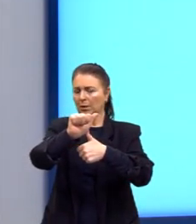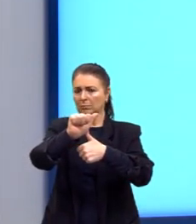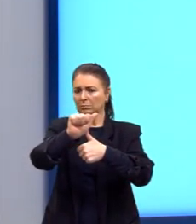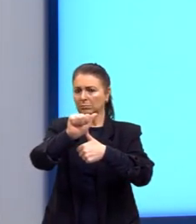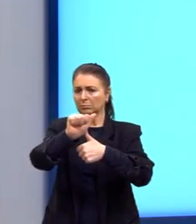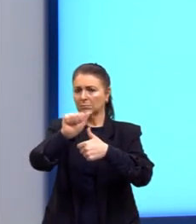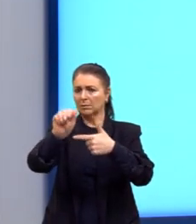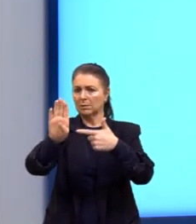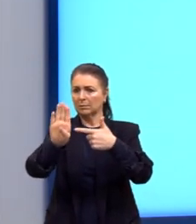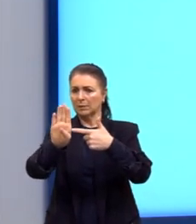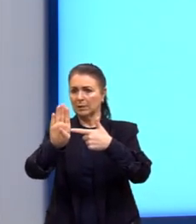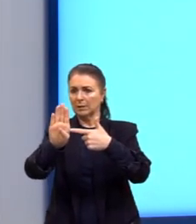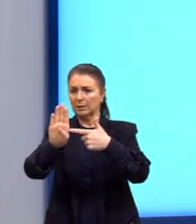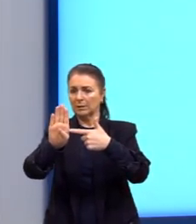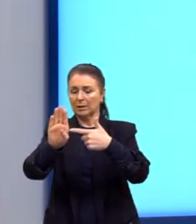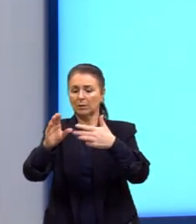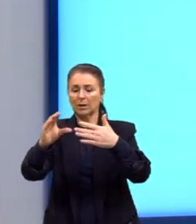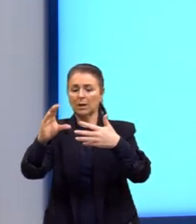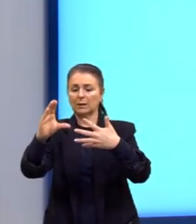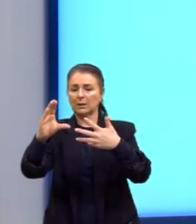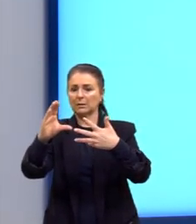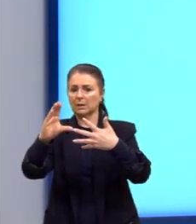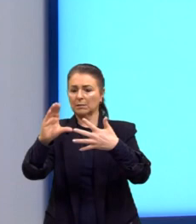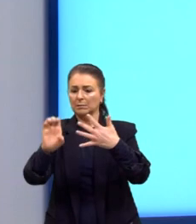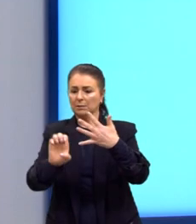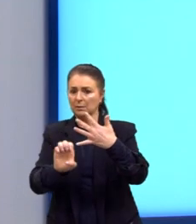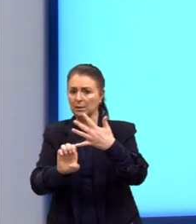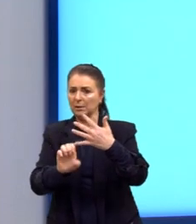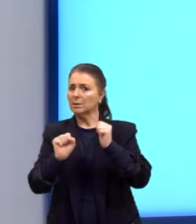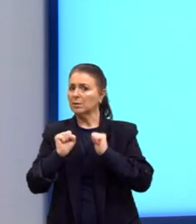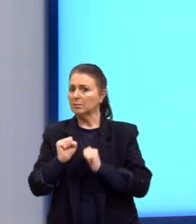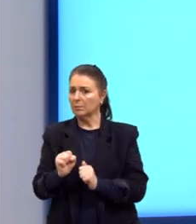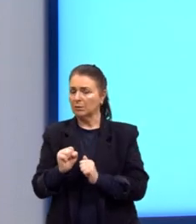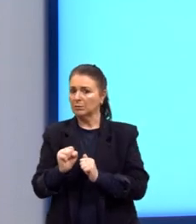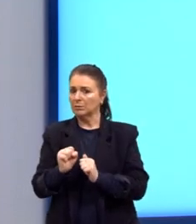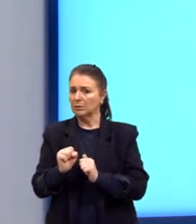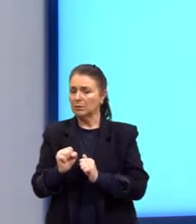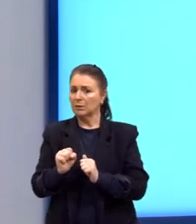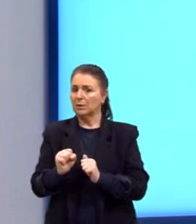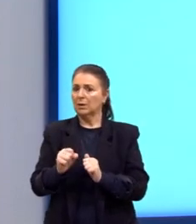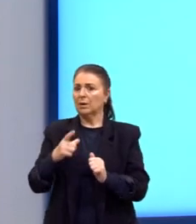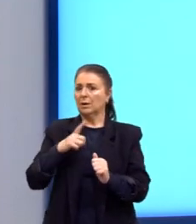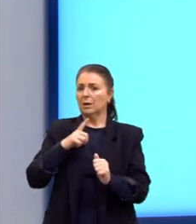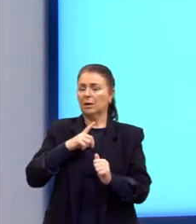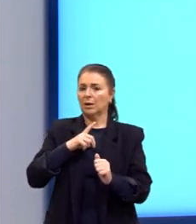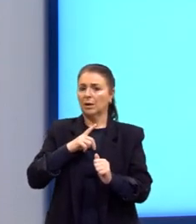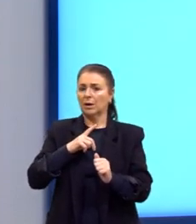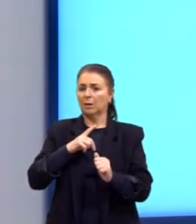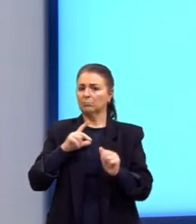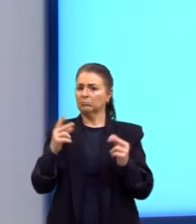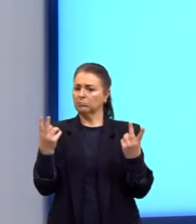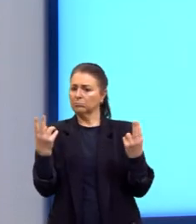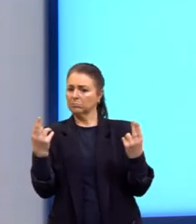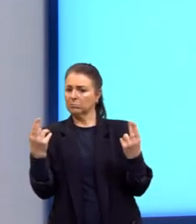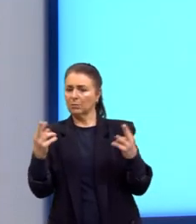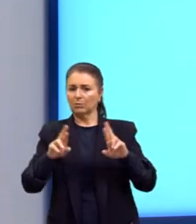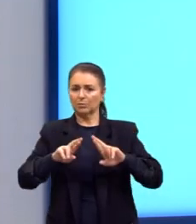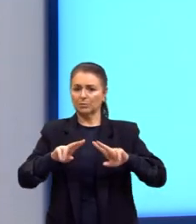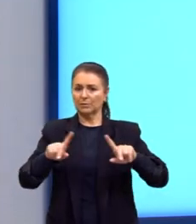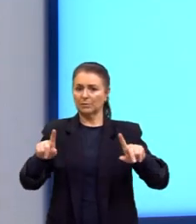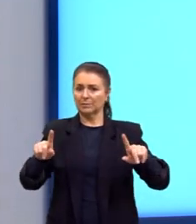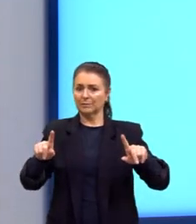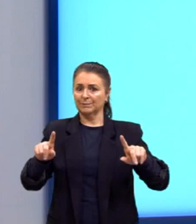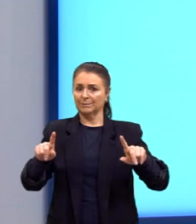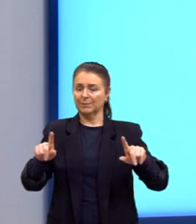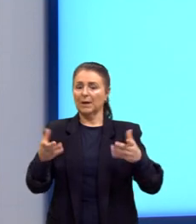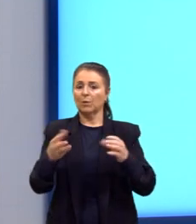sobrando somente a ser E aí né bom ela é homogênea ou heterogênea Lembrando que para